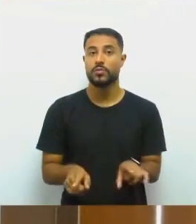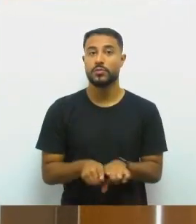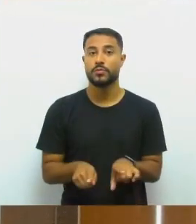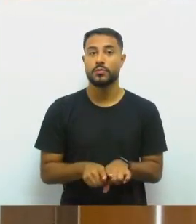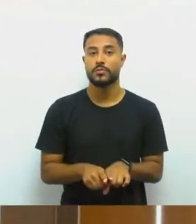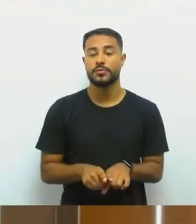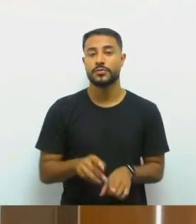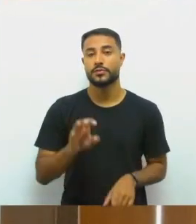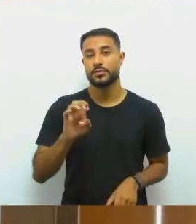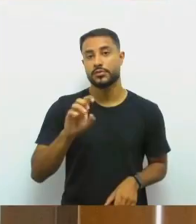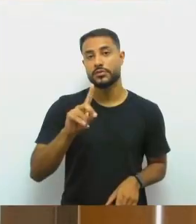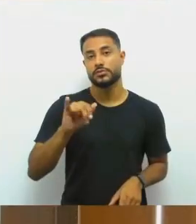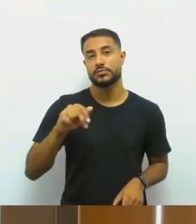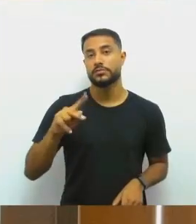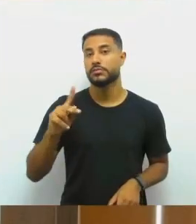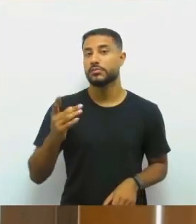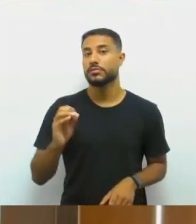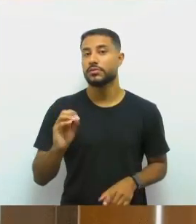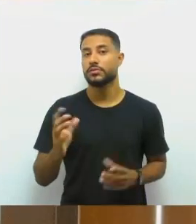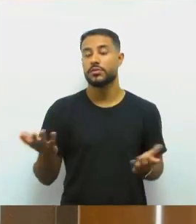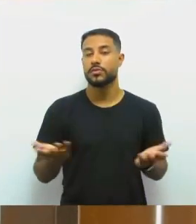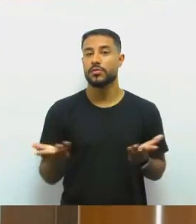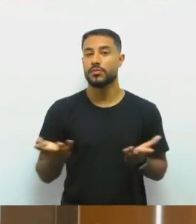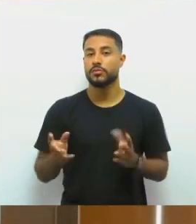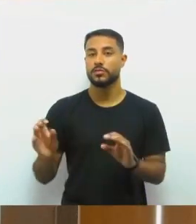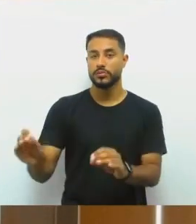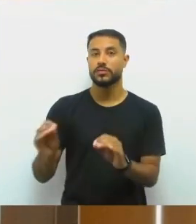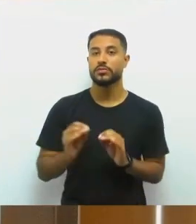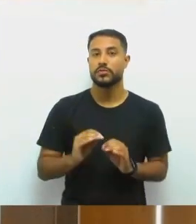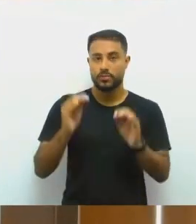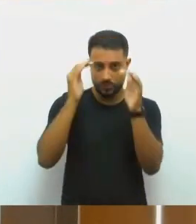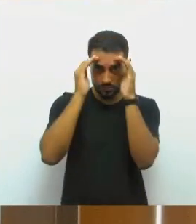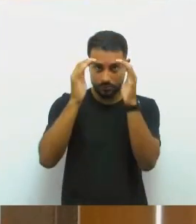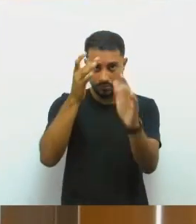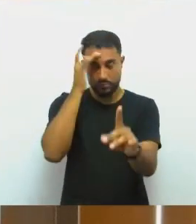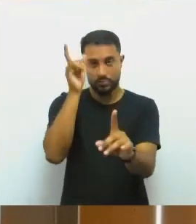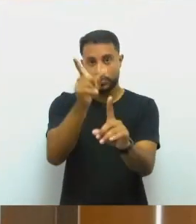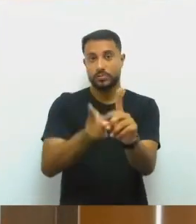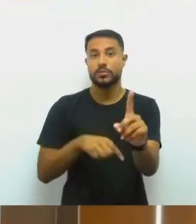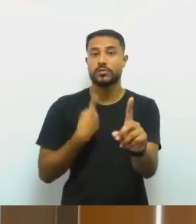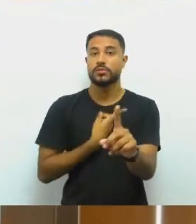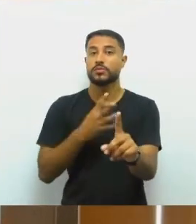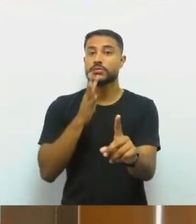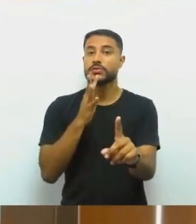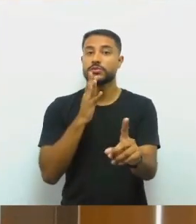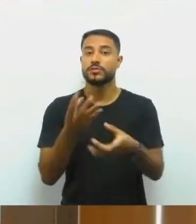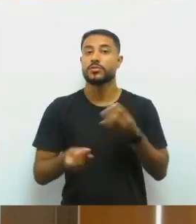vereador Edinho, hoje trouxe aqui uma homenagem a uma pessoa que a gente conhece o estilo de trabalho, né?